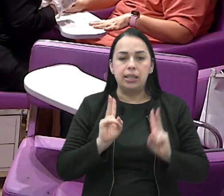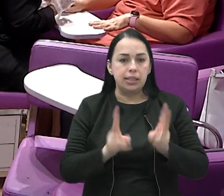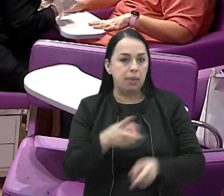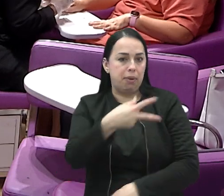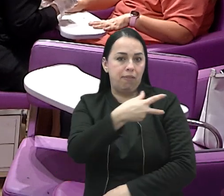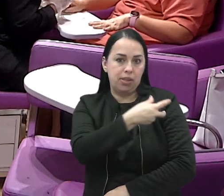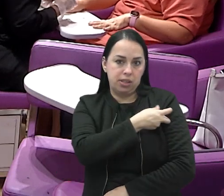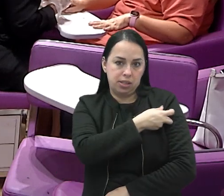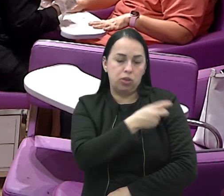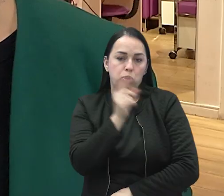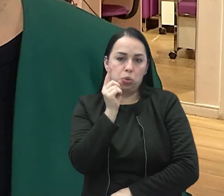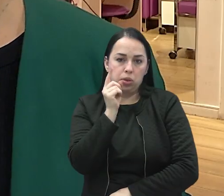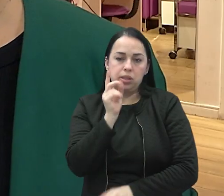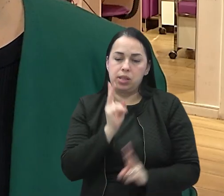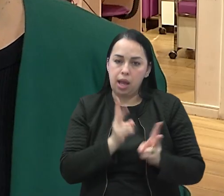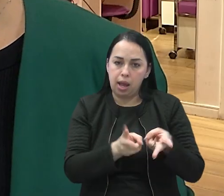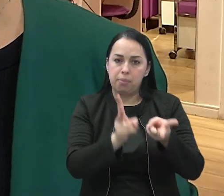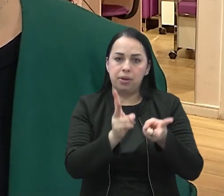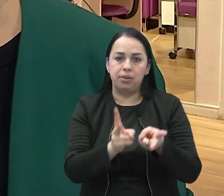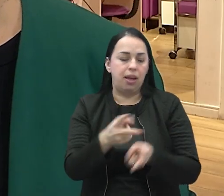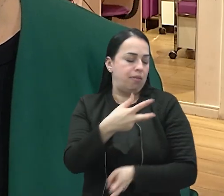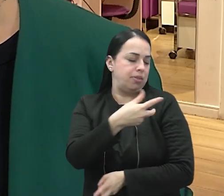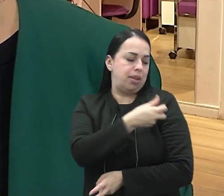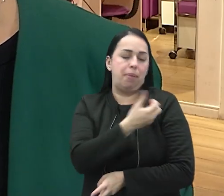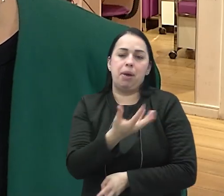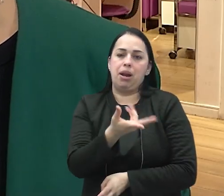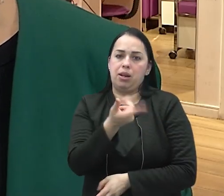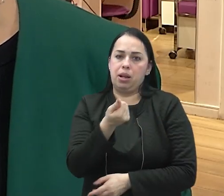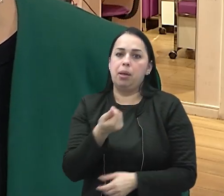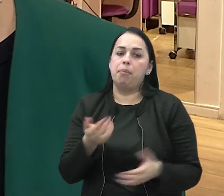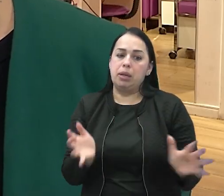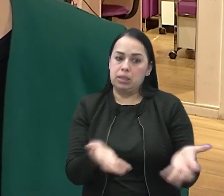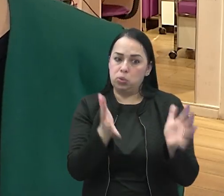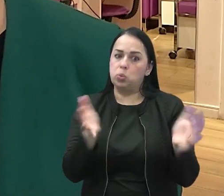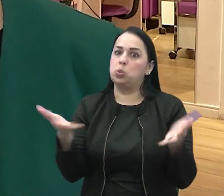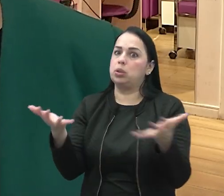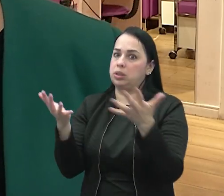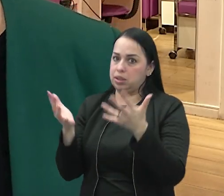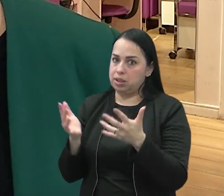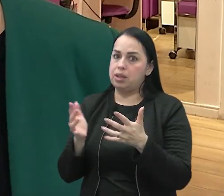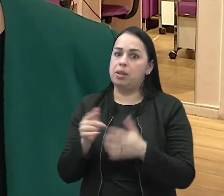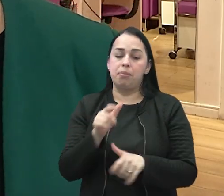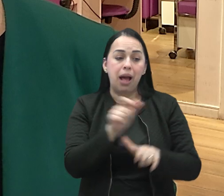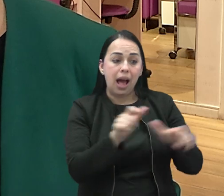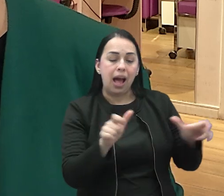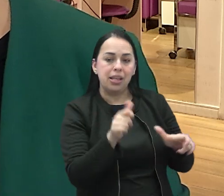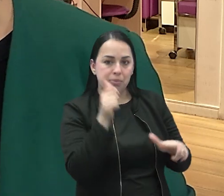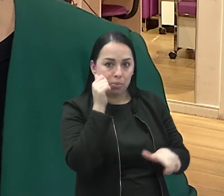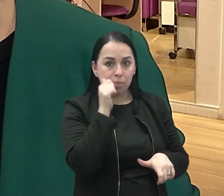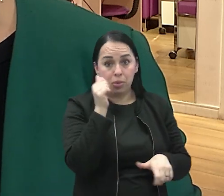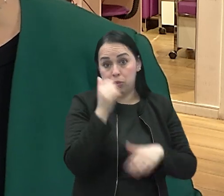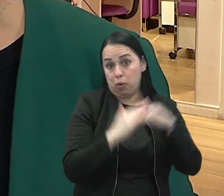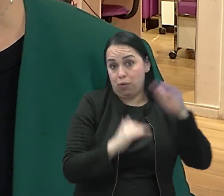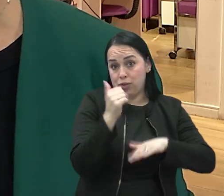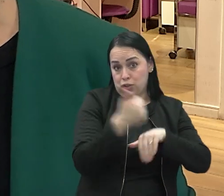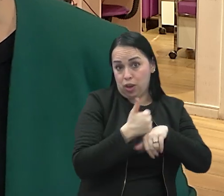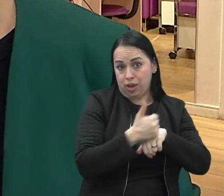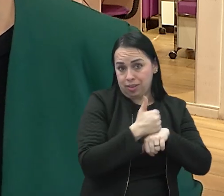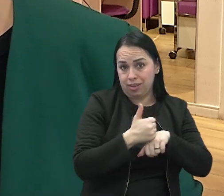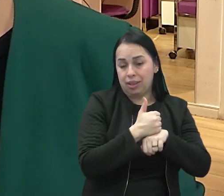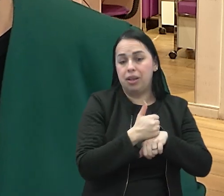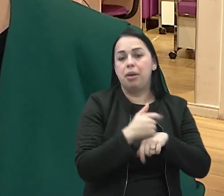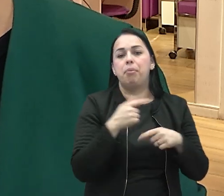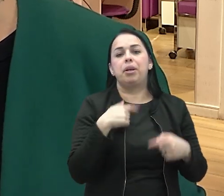a vacinação em dia. Vacinação sempre é uma medida maravilhosa. Acho que a gente tem que incentivar no ambiente de trabalho, para as meninas e até em casa